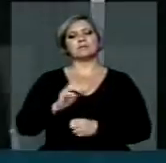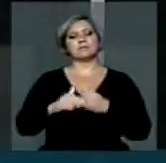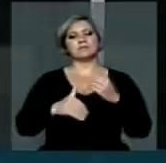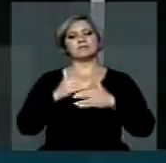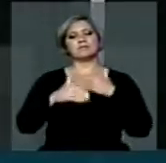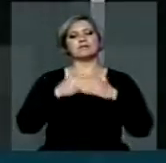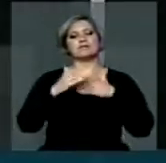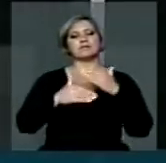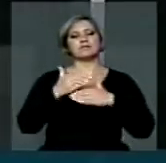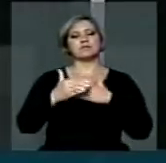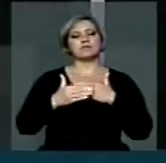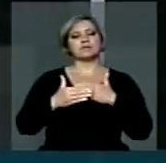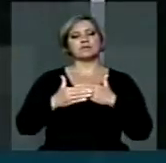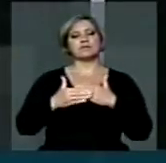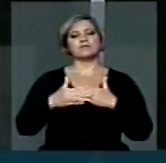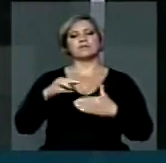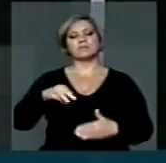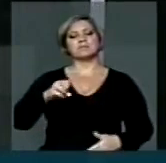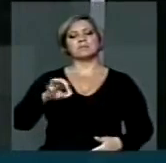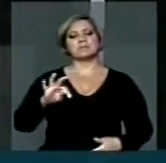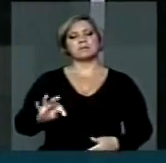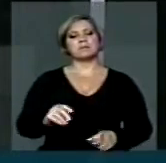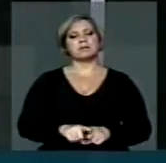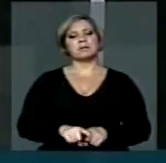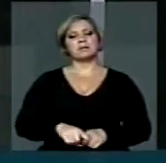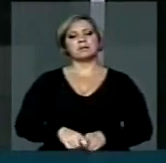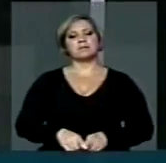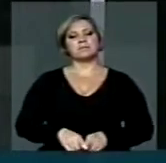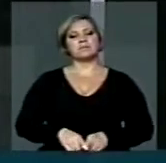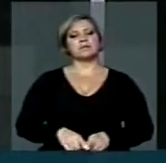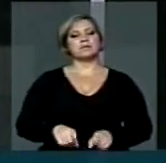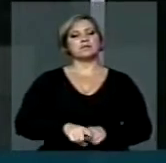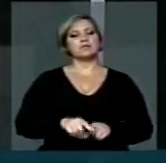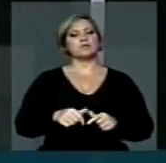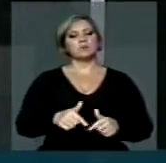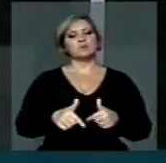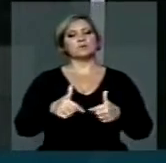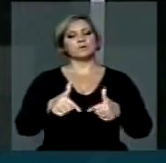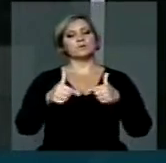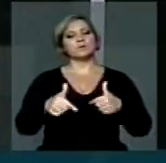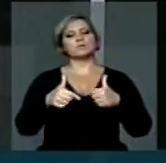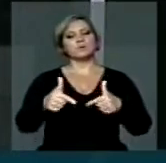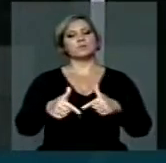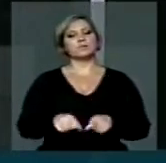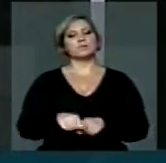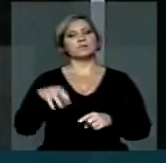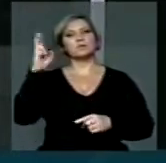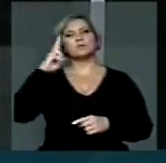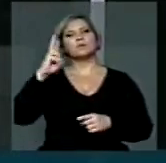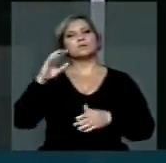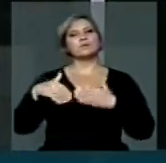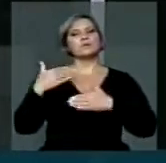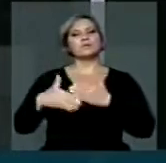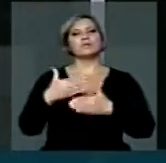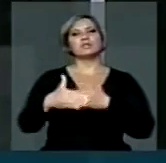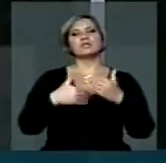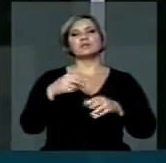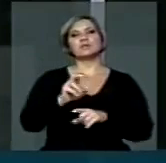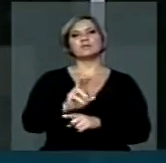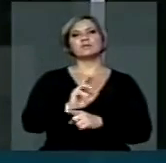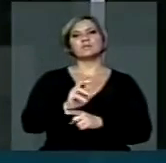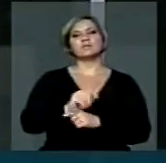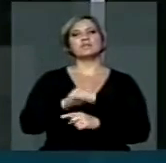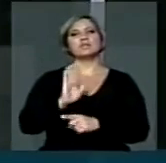dos trabalhadores sem terra, que tem suas bandeiras de luta históricas, eles que produzem